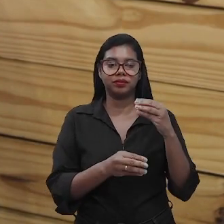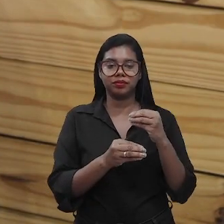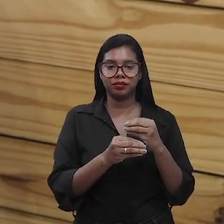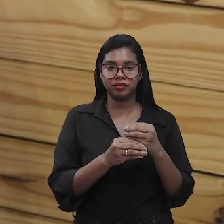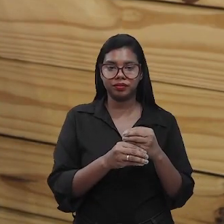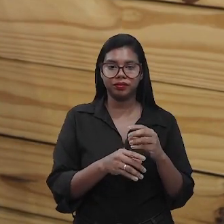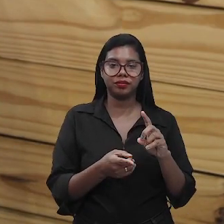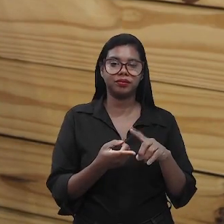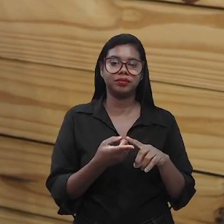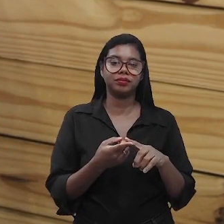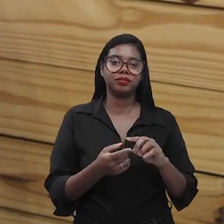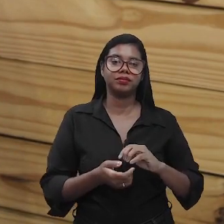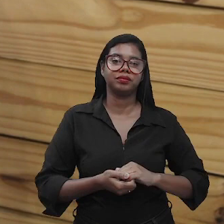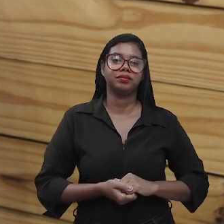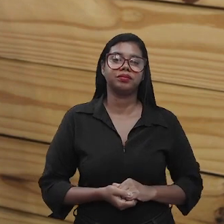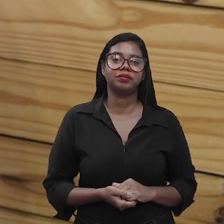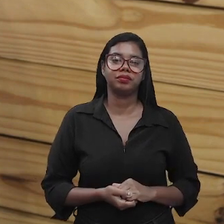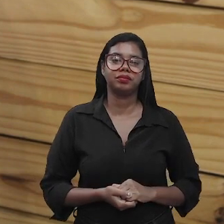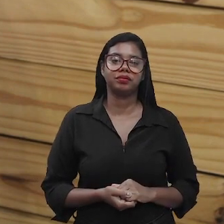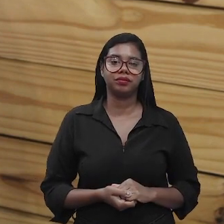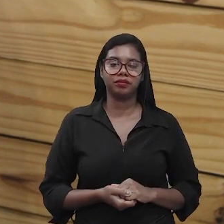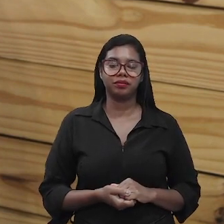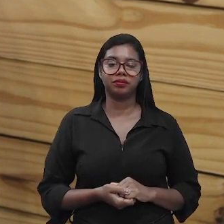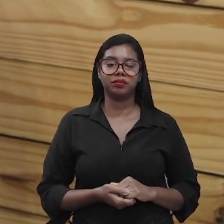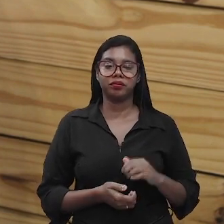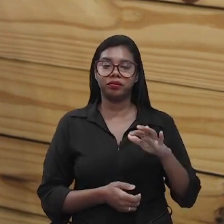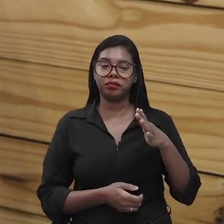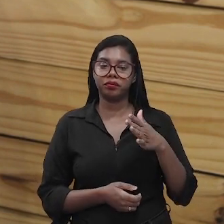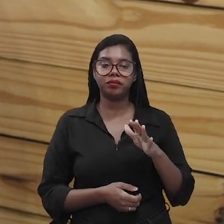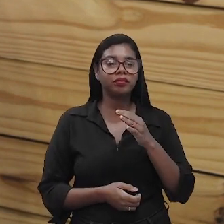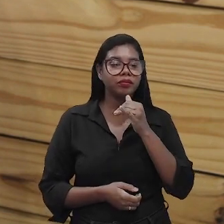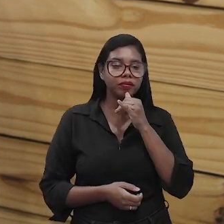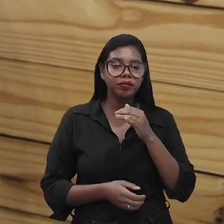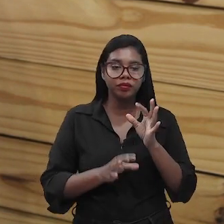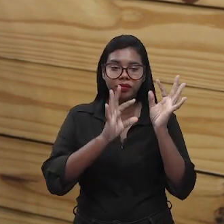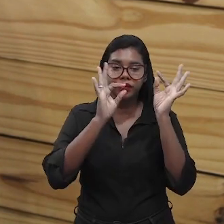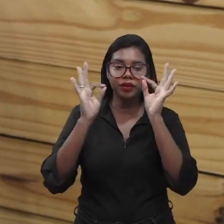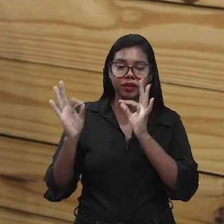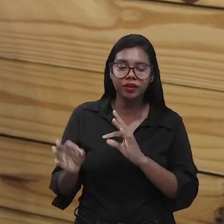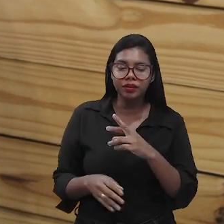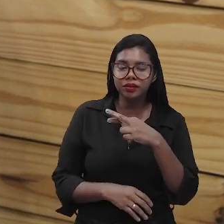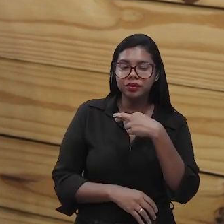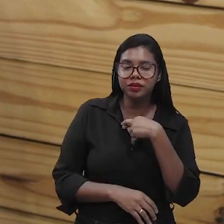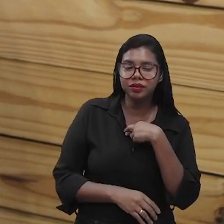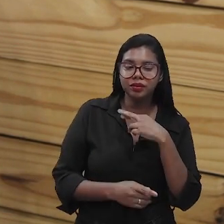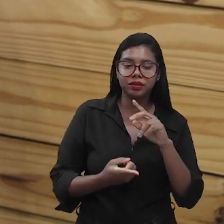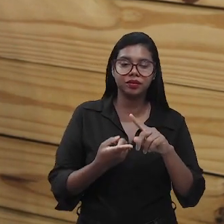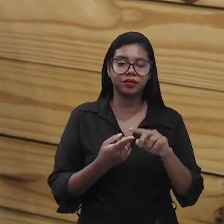Talvez uma visão meio romântica do que é ser